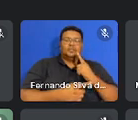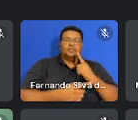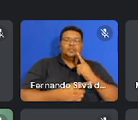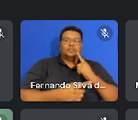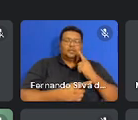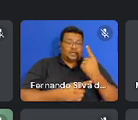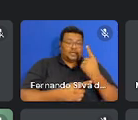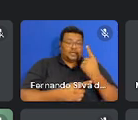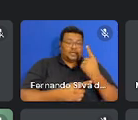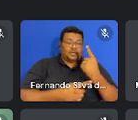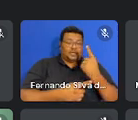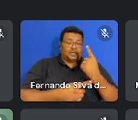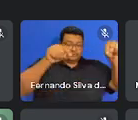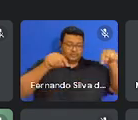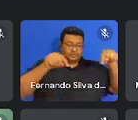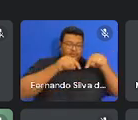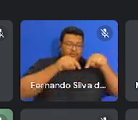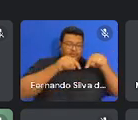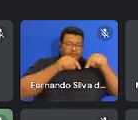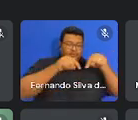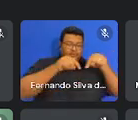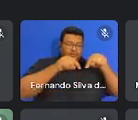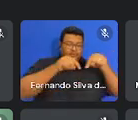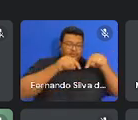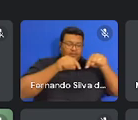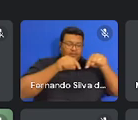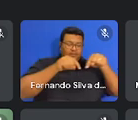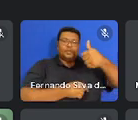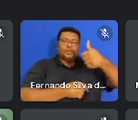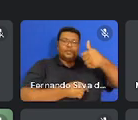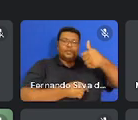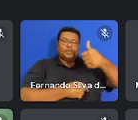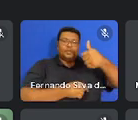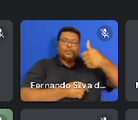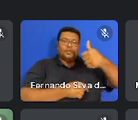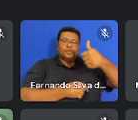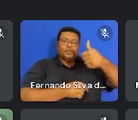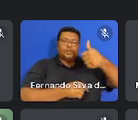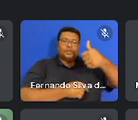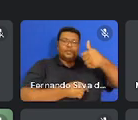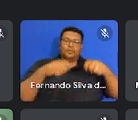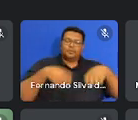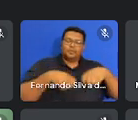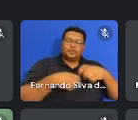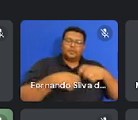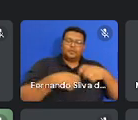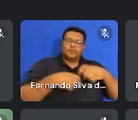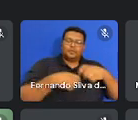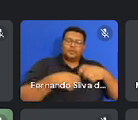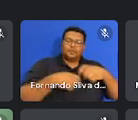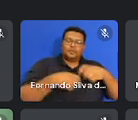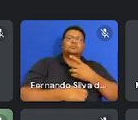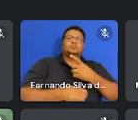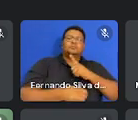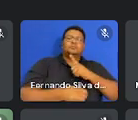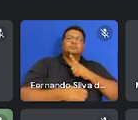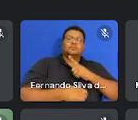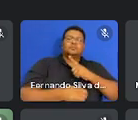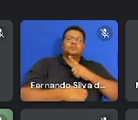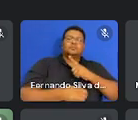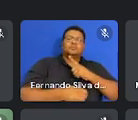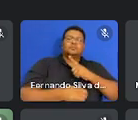elencar o número total de possibilidades. Número total de possibilidades.